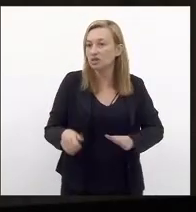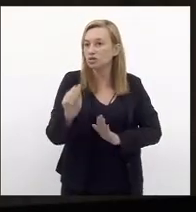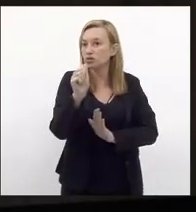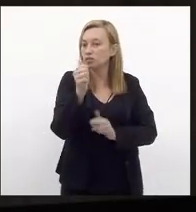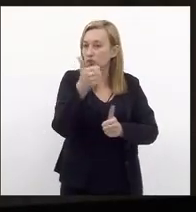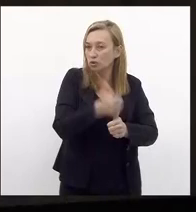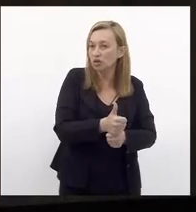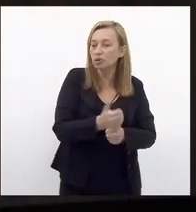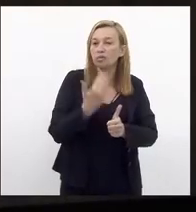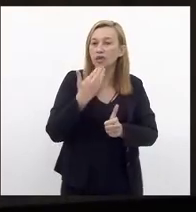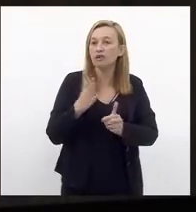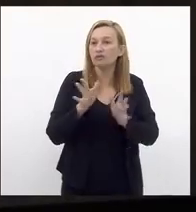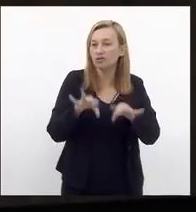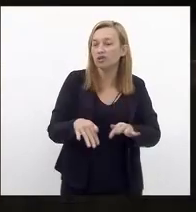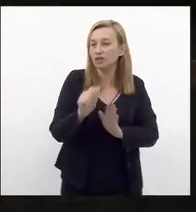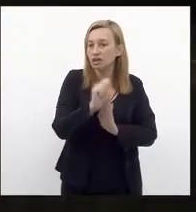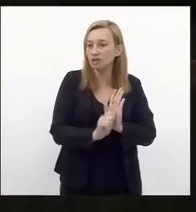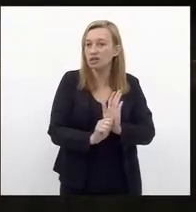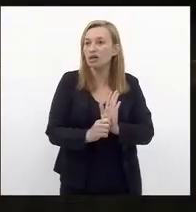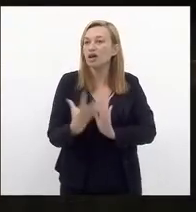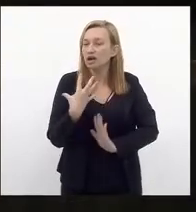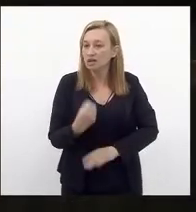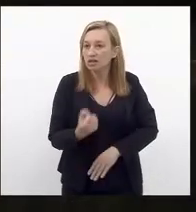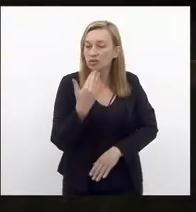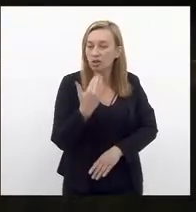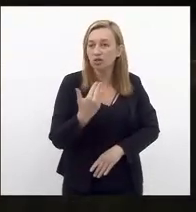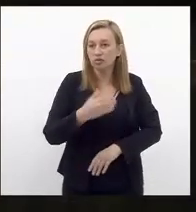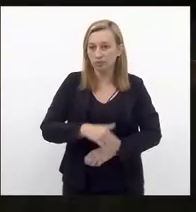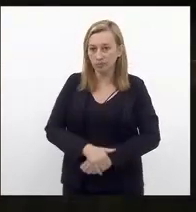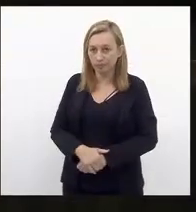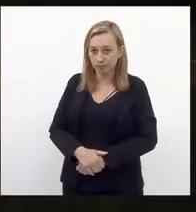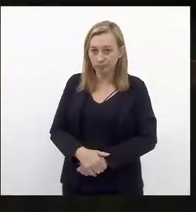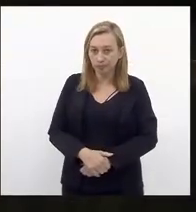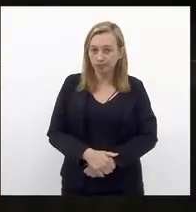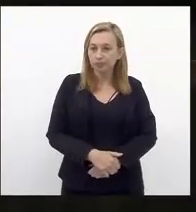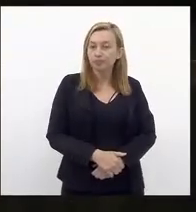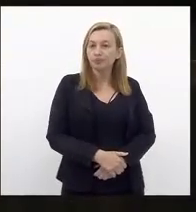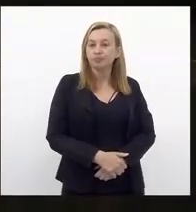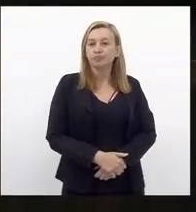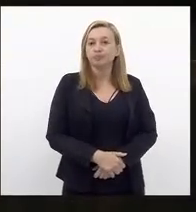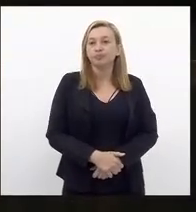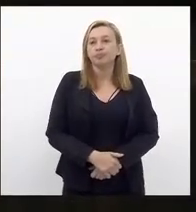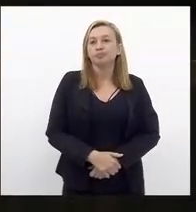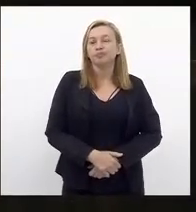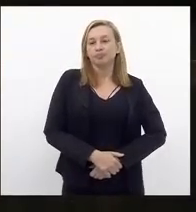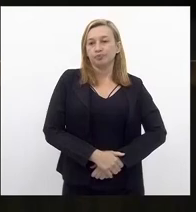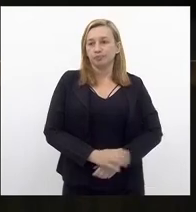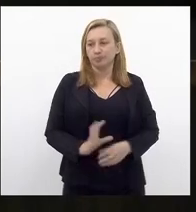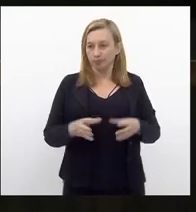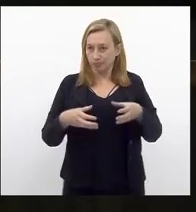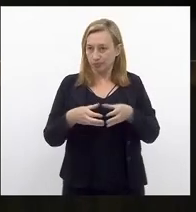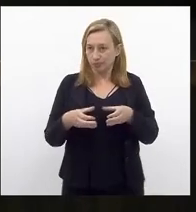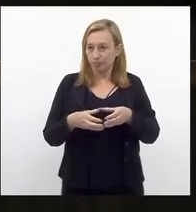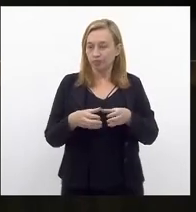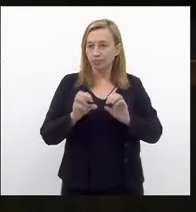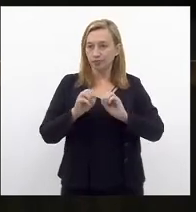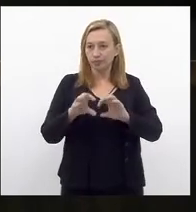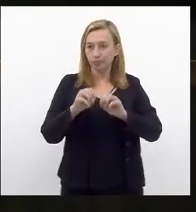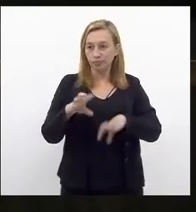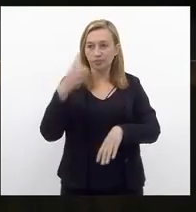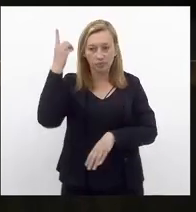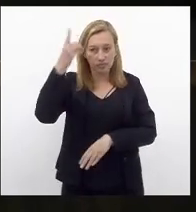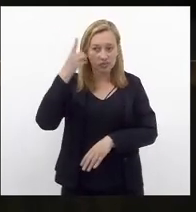substitutivo de forma final de redação que a presença de féria e ela comissão de educação